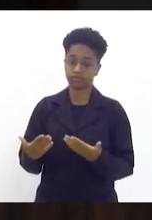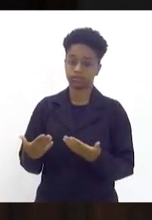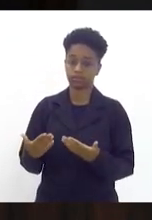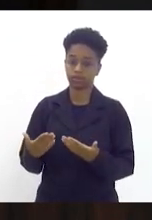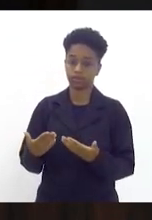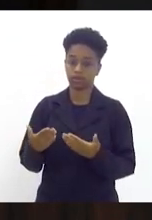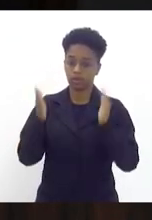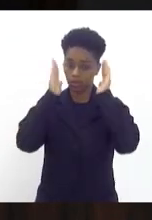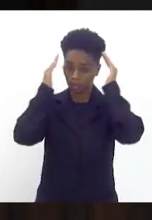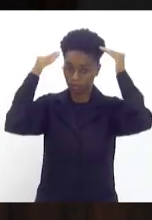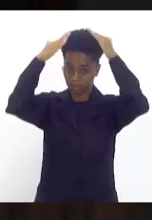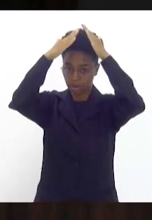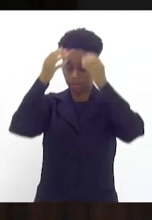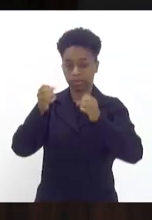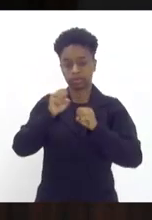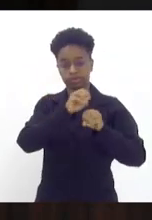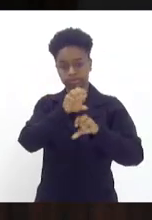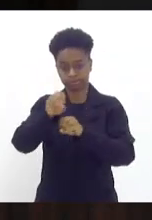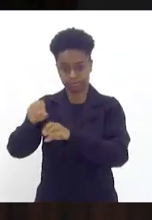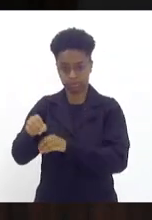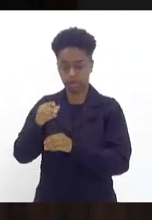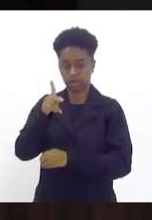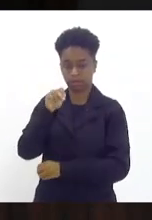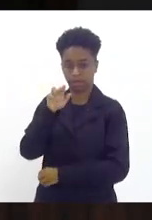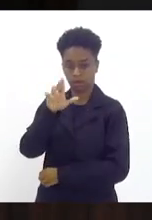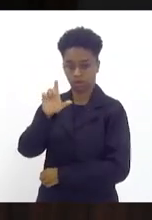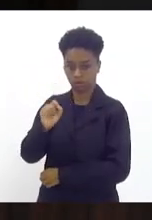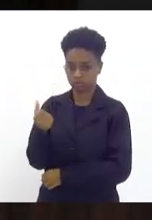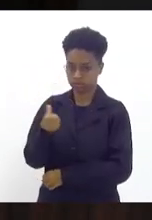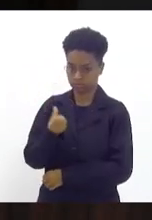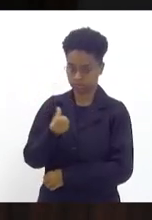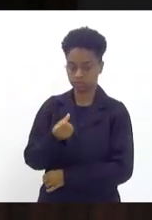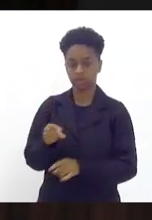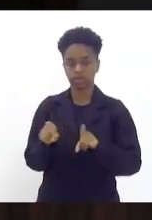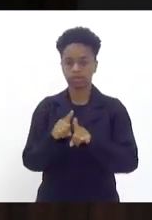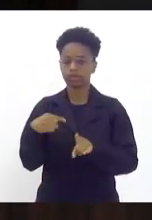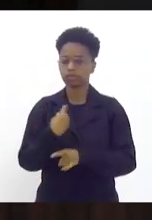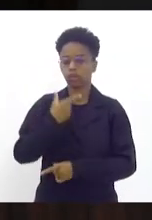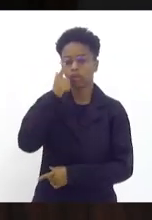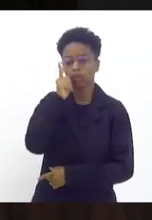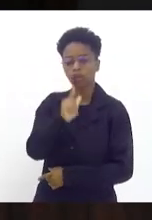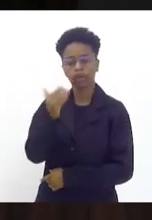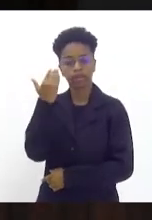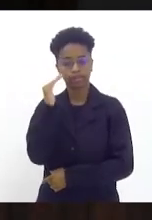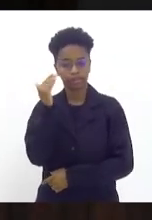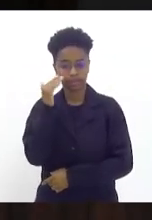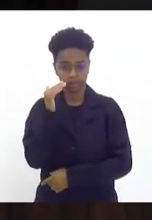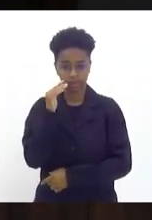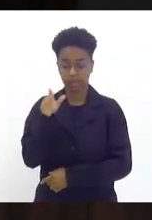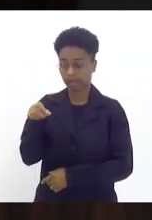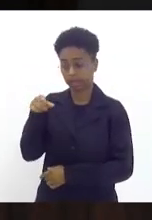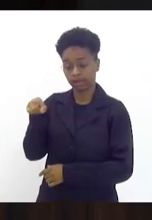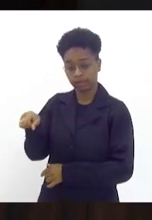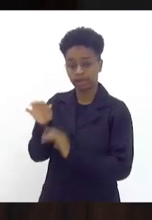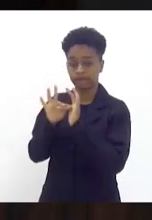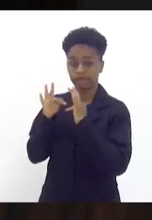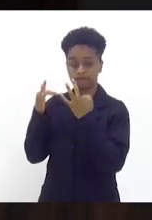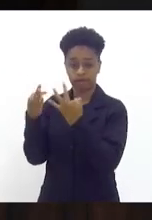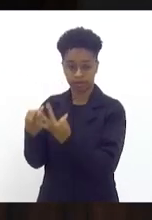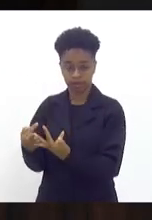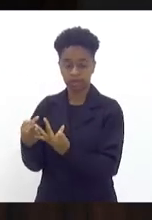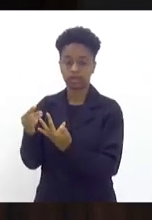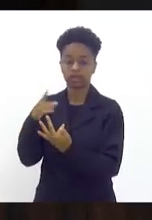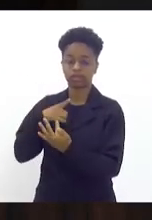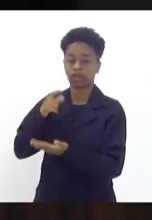Papa Paulo VI. Dessa forma, podemos compreender que aos pais é garantido